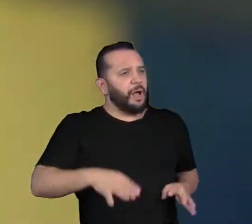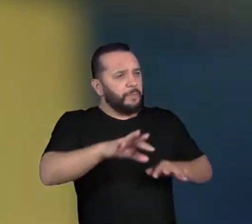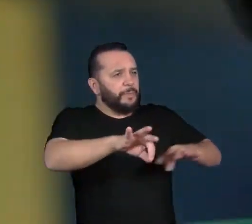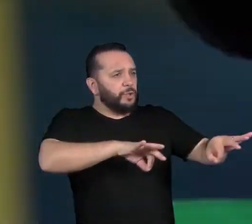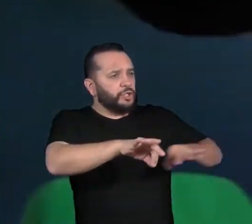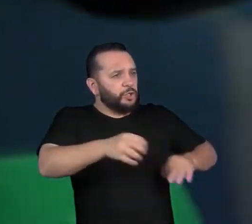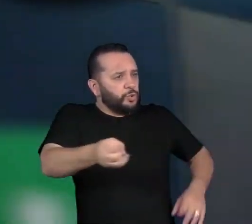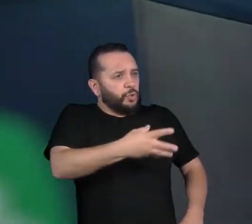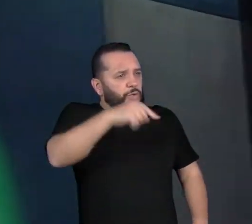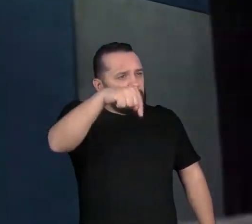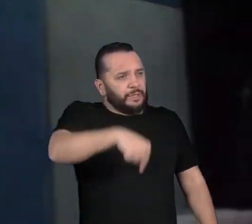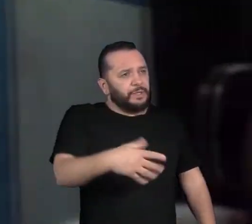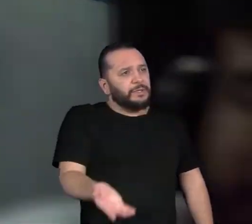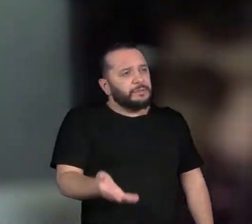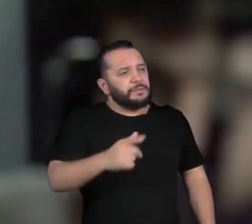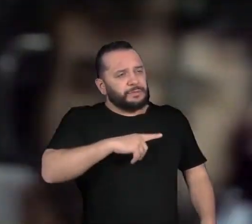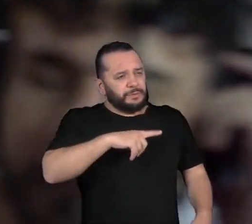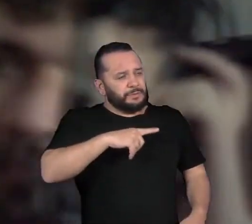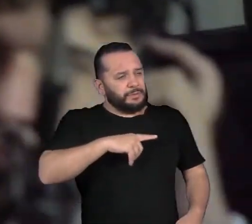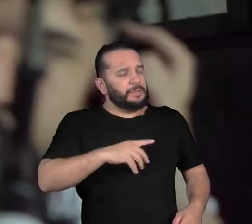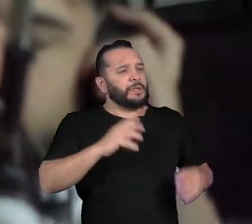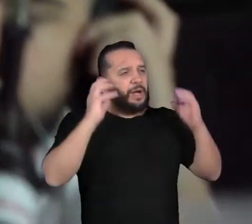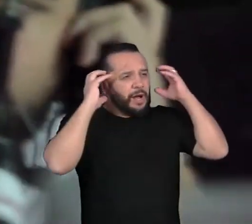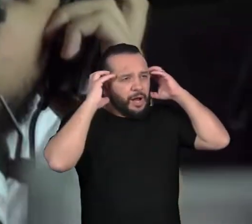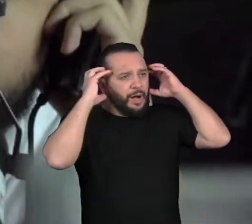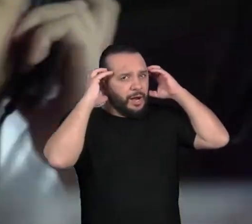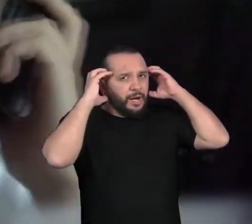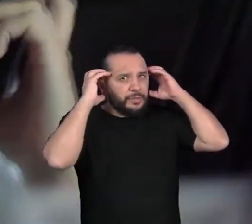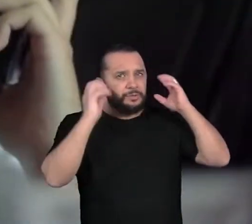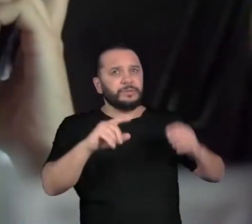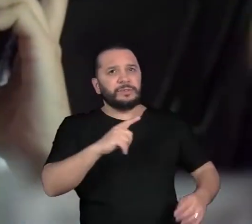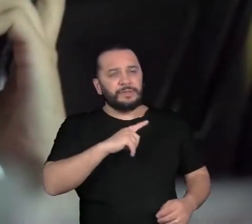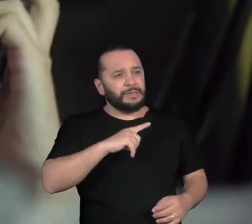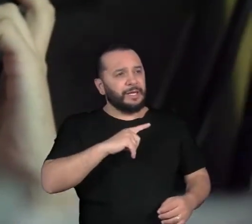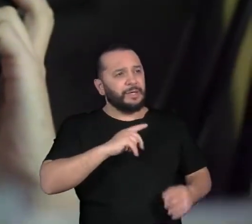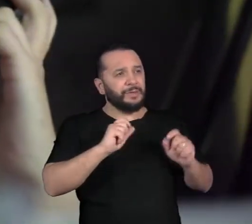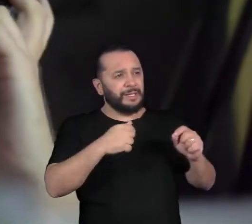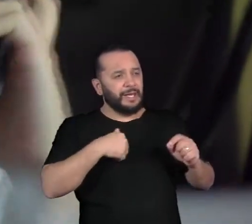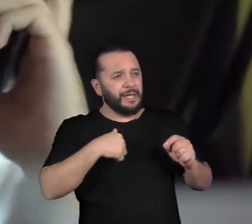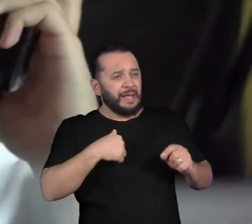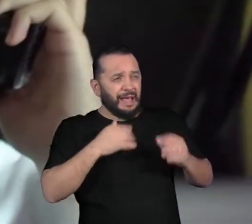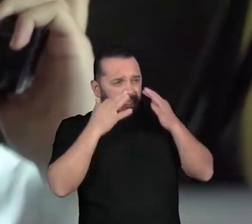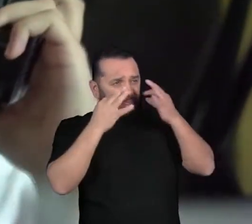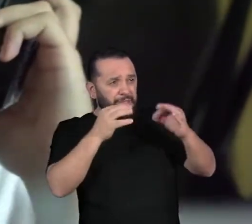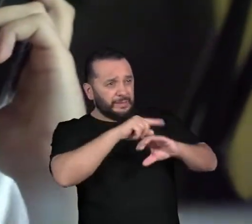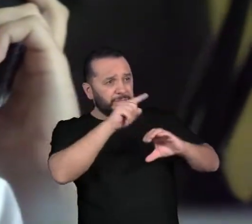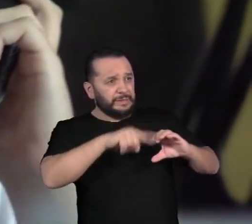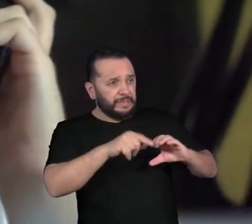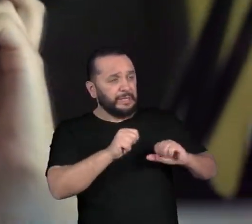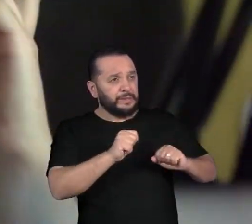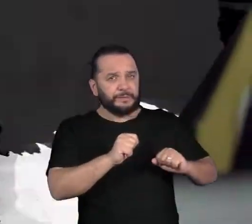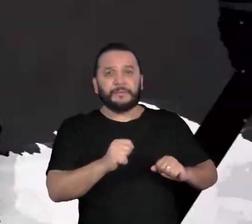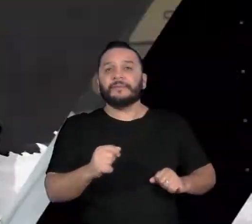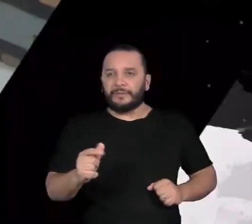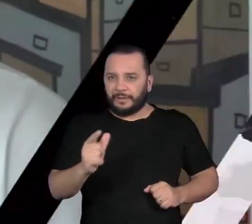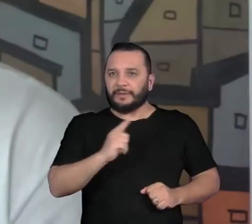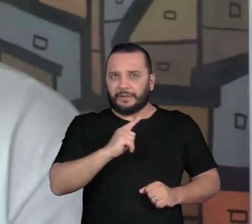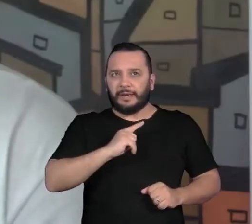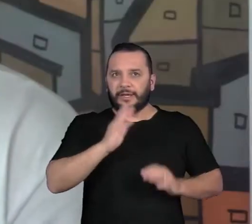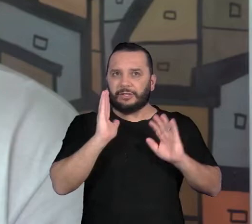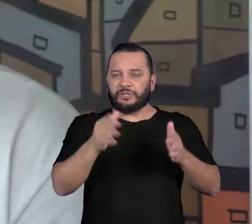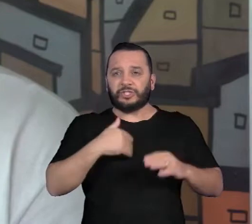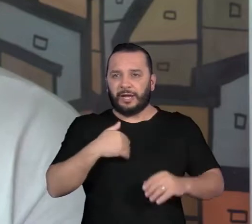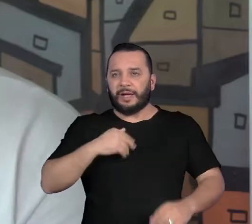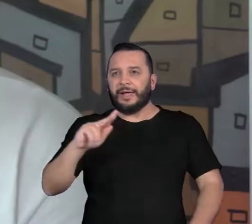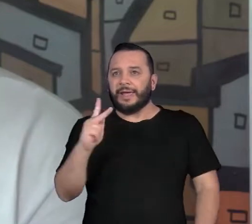na comunidade, né? Que vai envolver a rádio, né? Que é o Elipa na Ciência, né? A gente acabou escrevendo esse projeto que chama Elipa na Ciência. Como eu sou